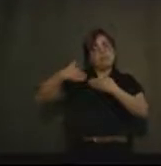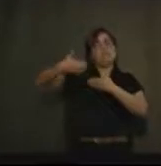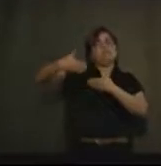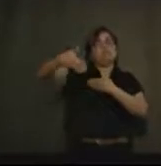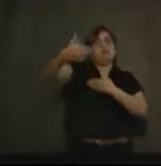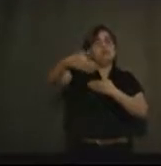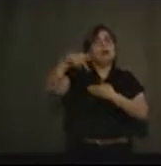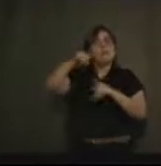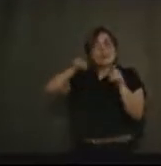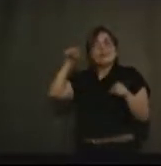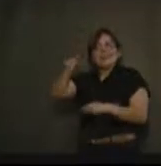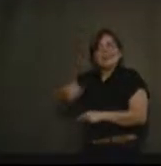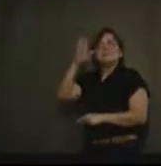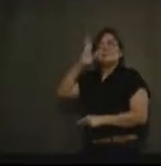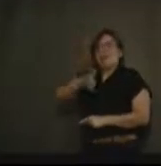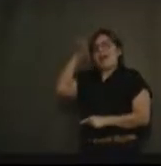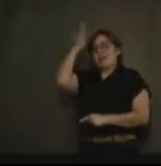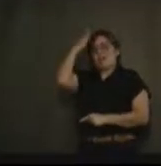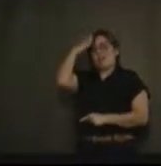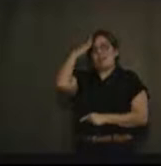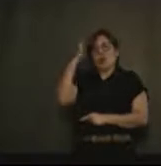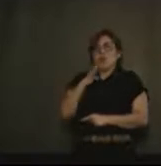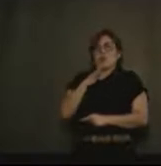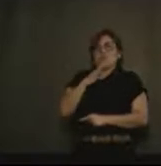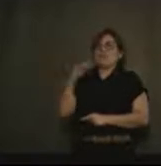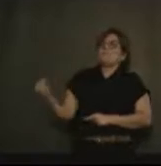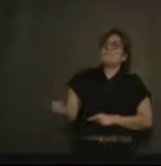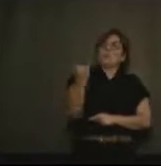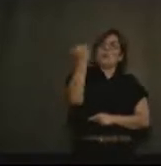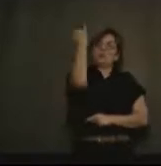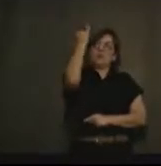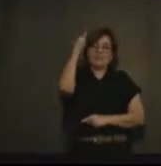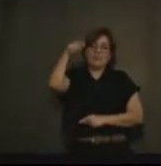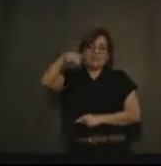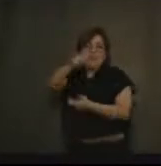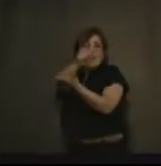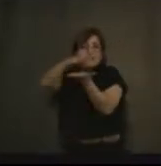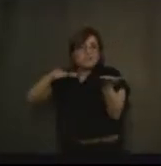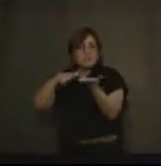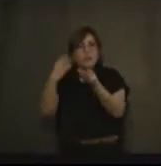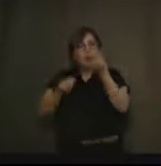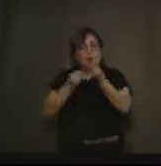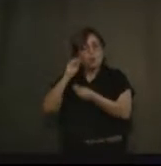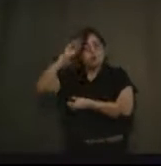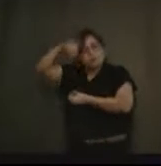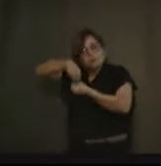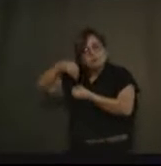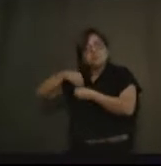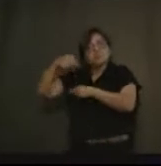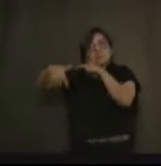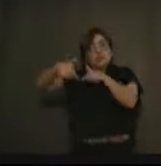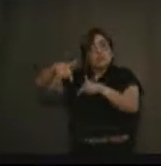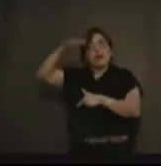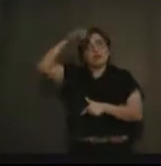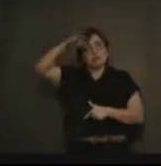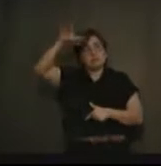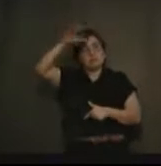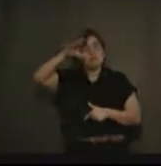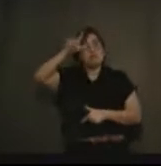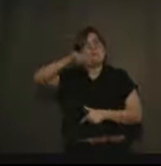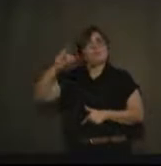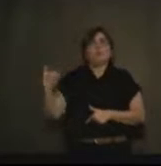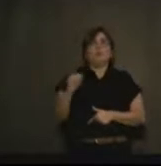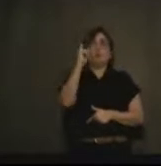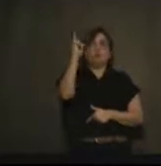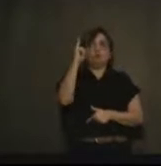tinha consciência da importância dessa atividade como parte do trabalho do cientista. E com isso eu termino